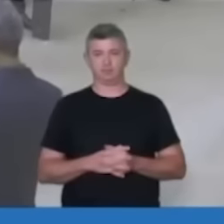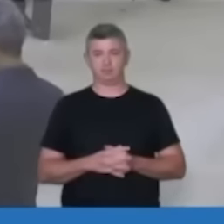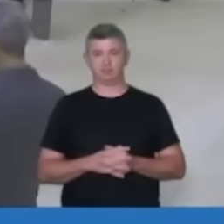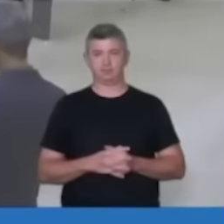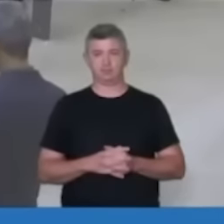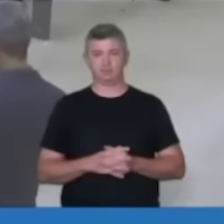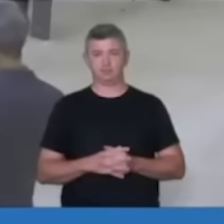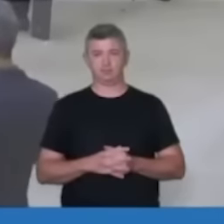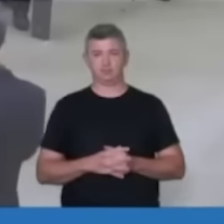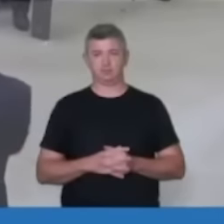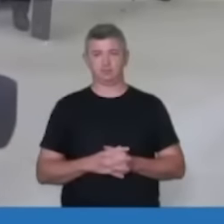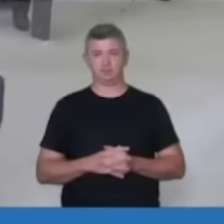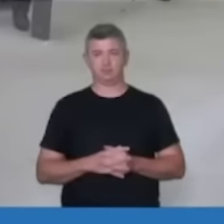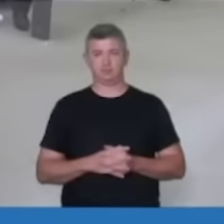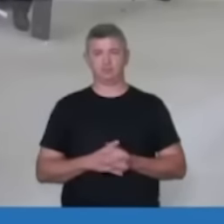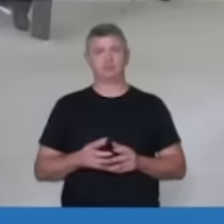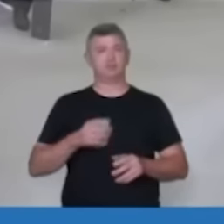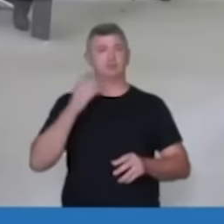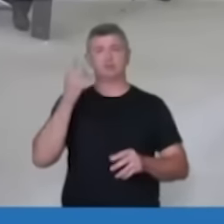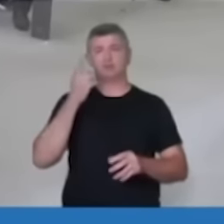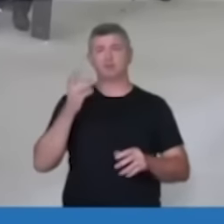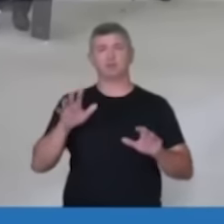deputados senhores